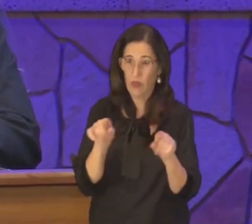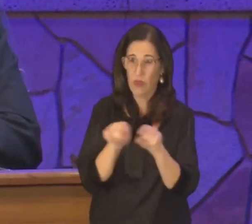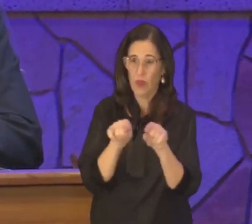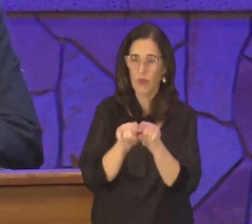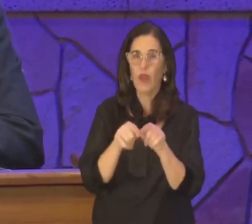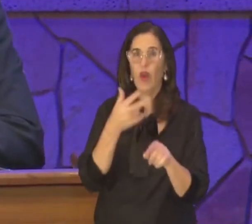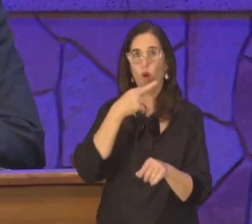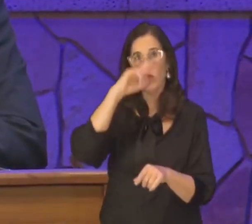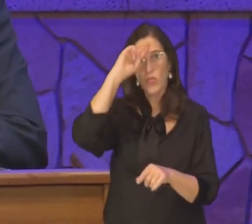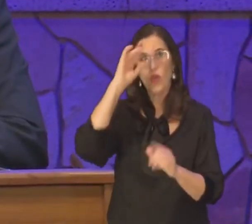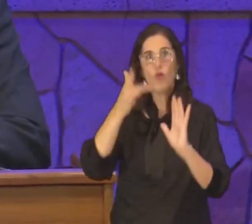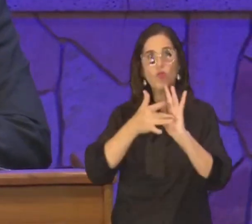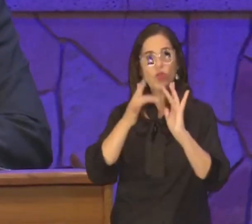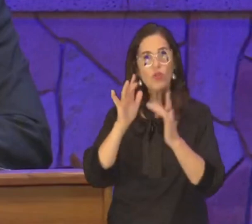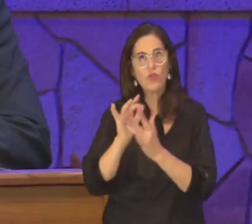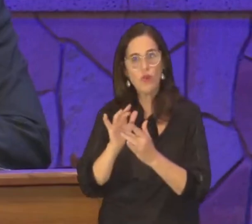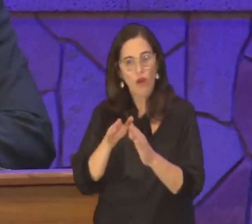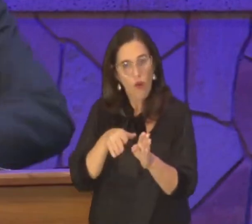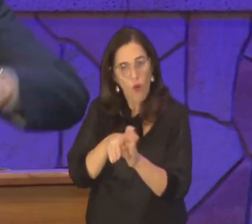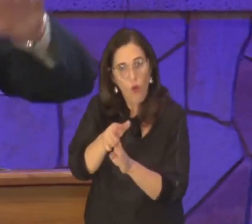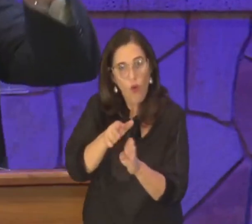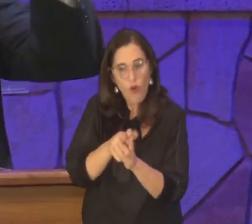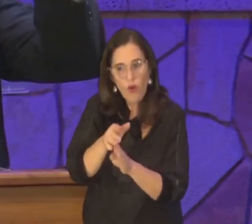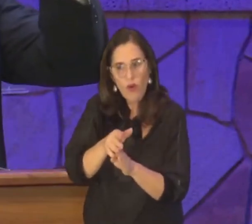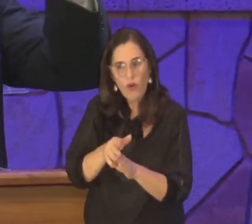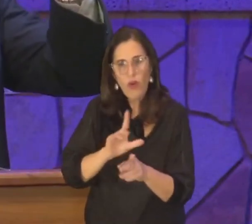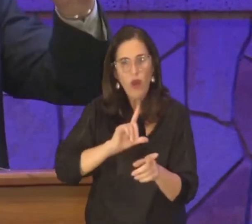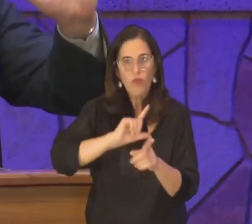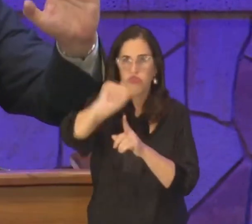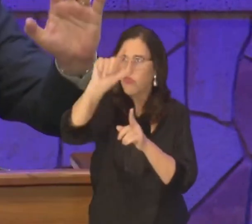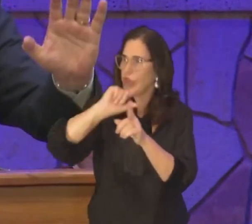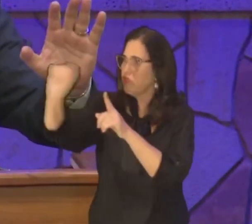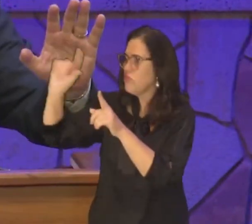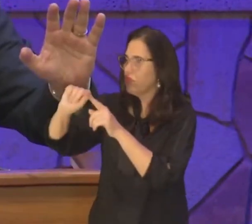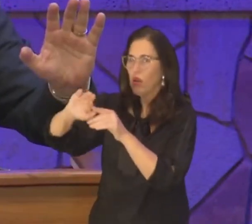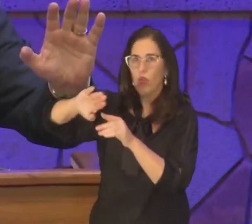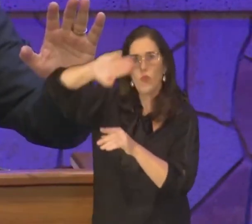Senhor Jesus, ele trouxe algumas orientações: fujam para os montes,